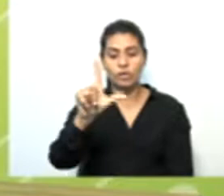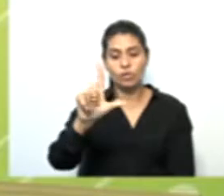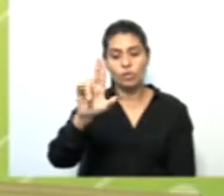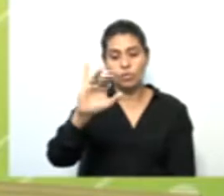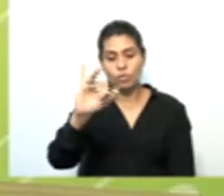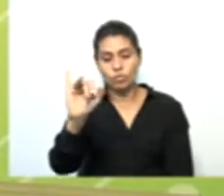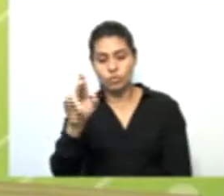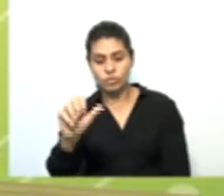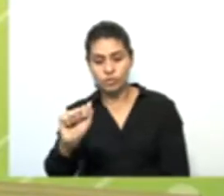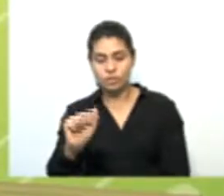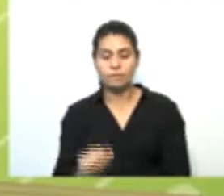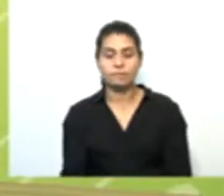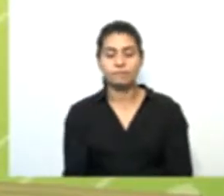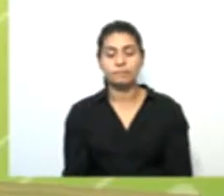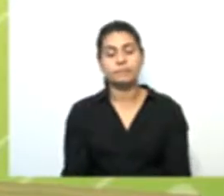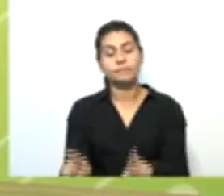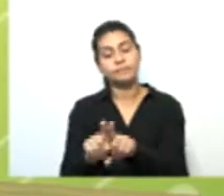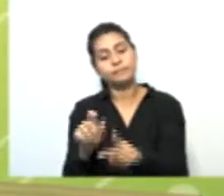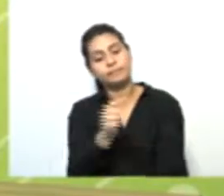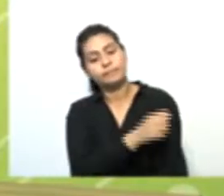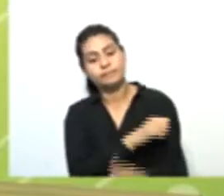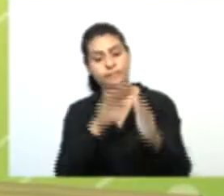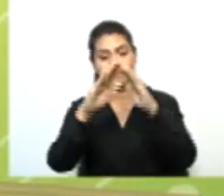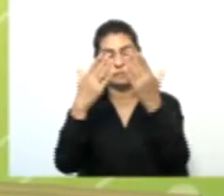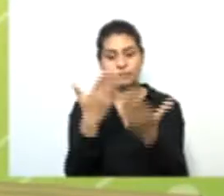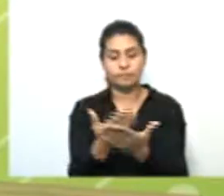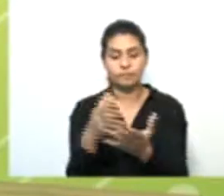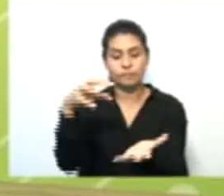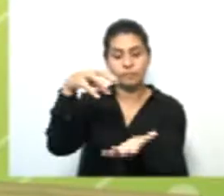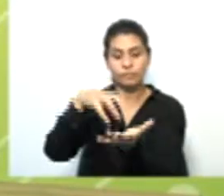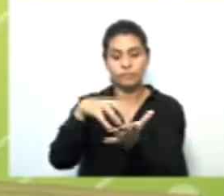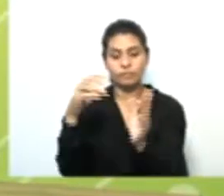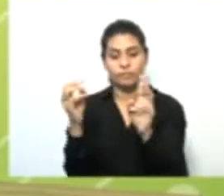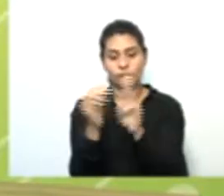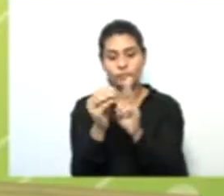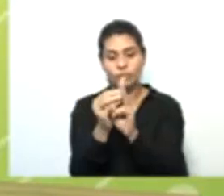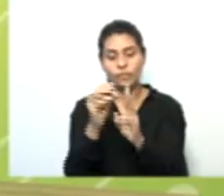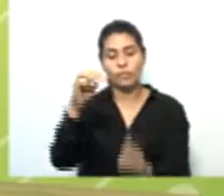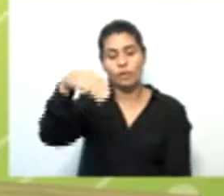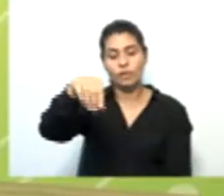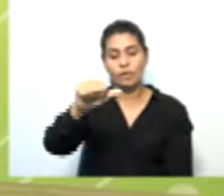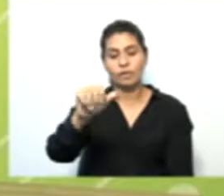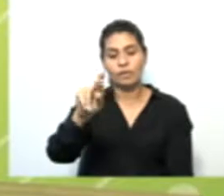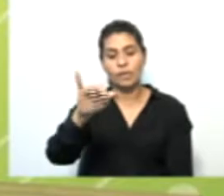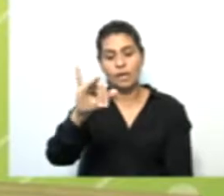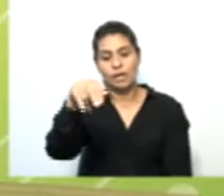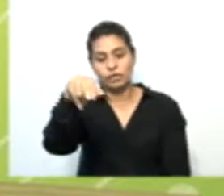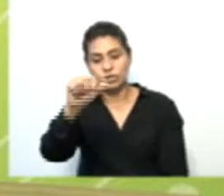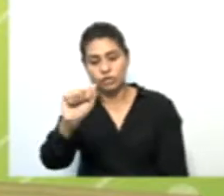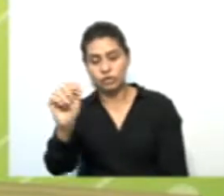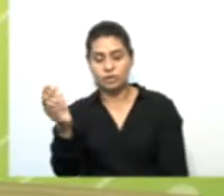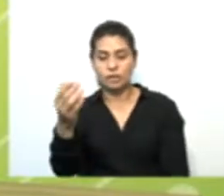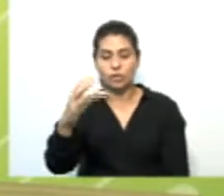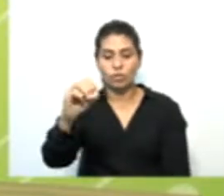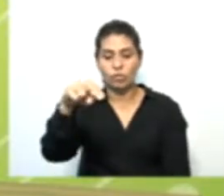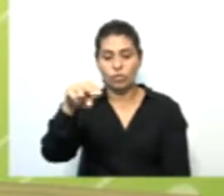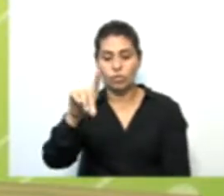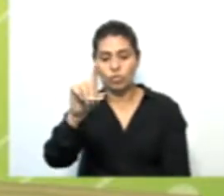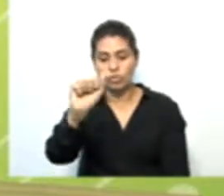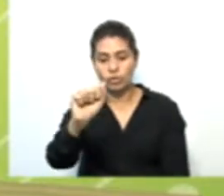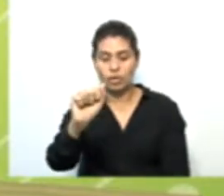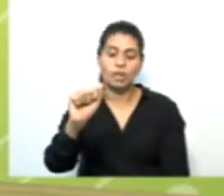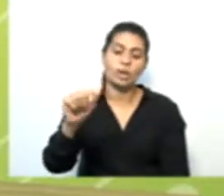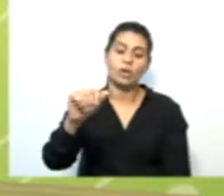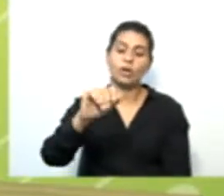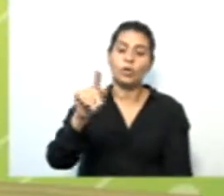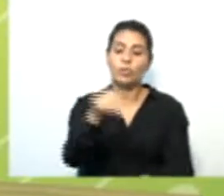do Nascimento. E os alunos da Escola Indígena Martina Condan, do professor Jean Costa. Os